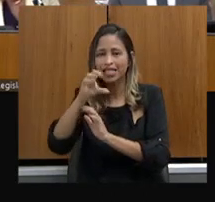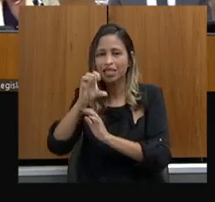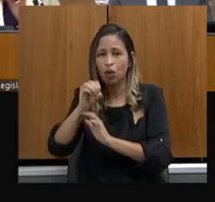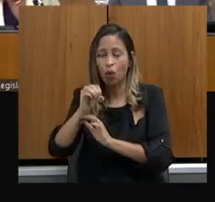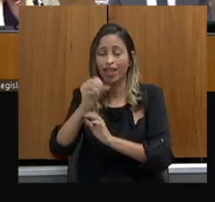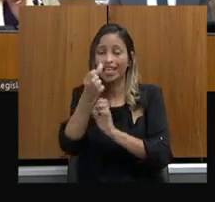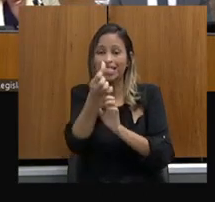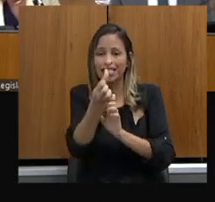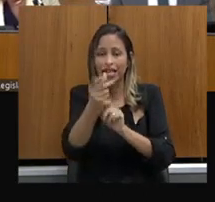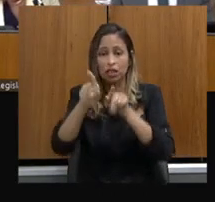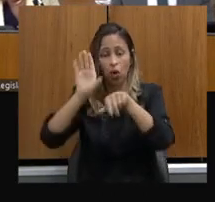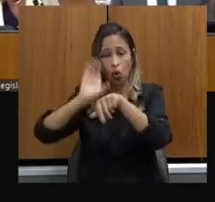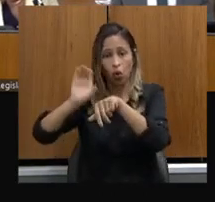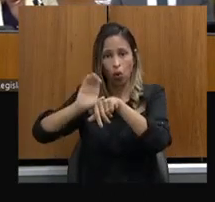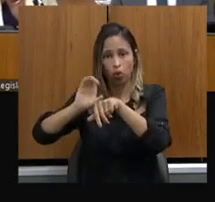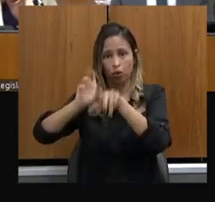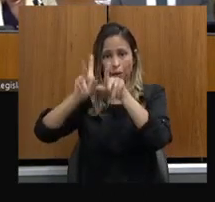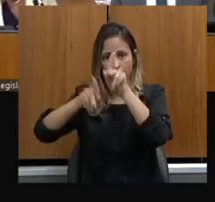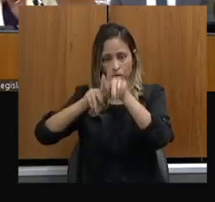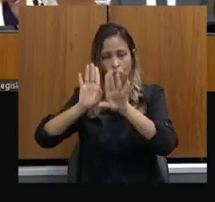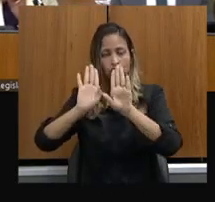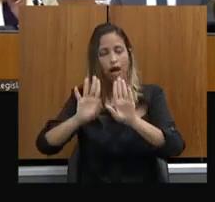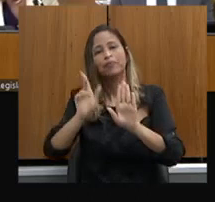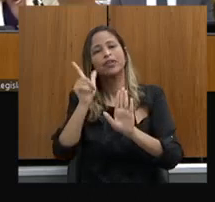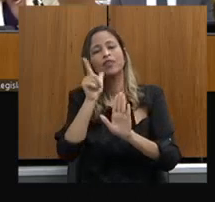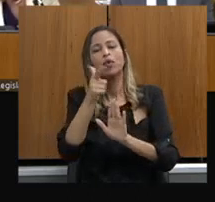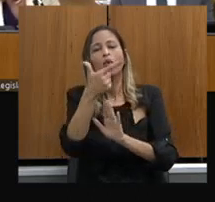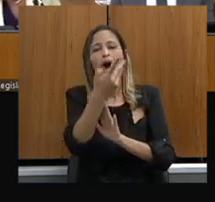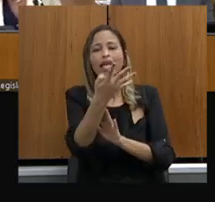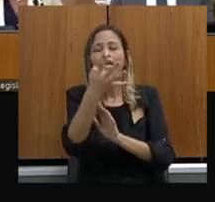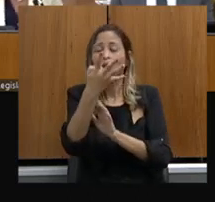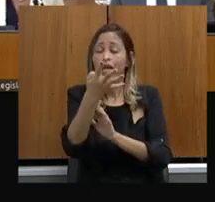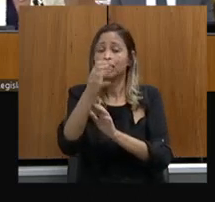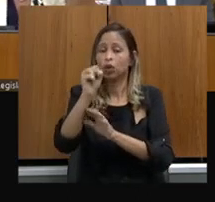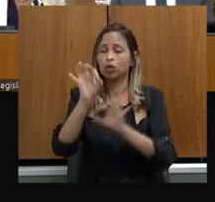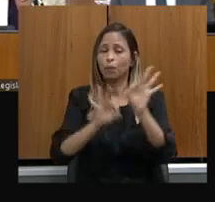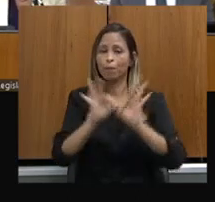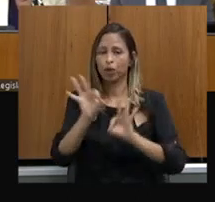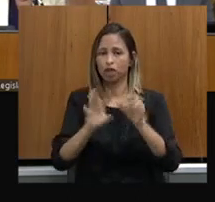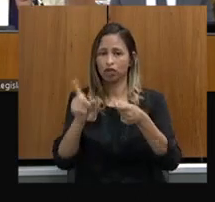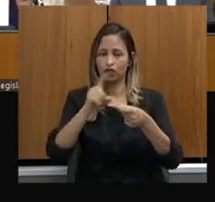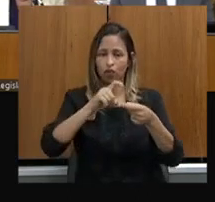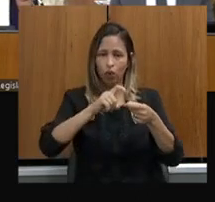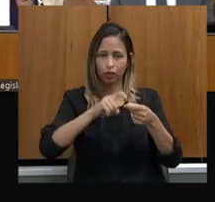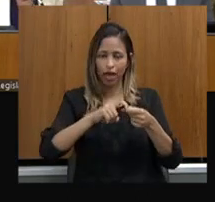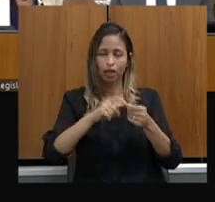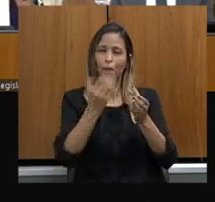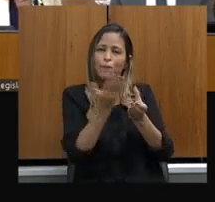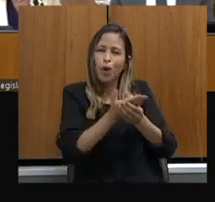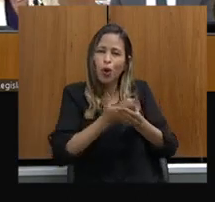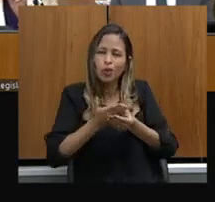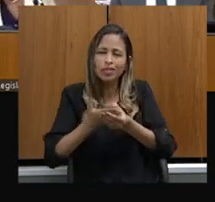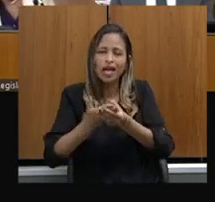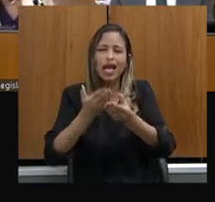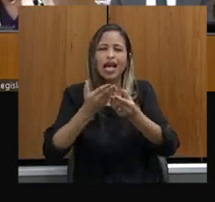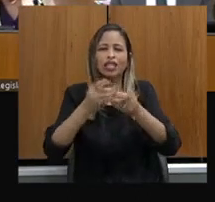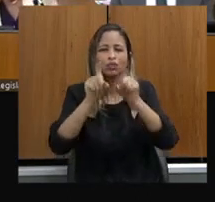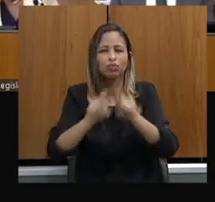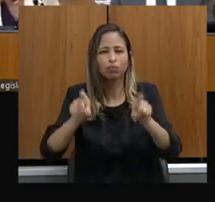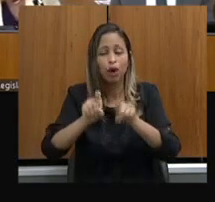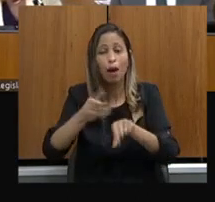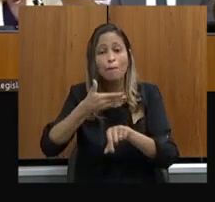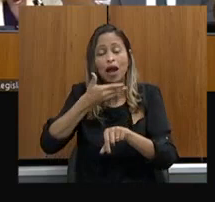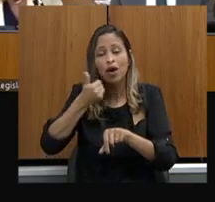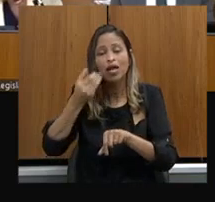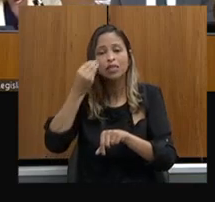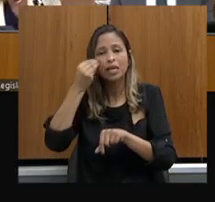participações nesses cursos e eventos e concluímos 48 projetos voltados para otimização de processos transformação digital e melhoria